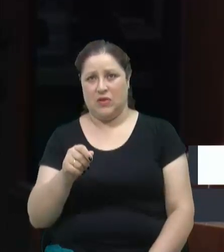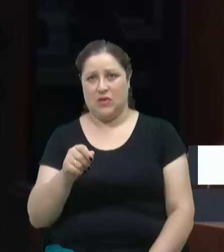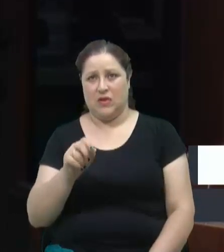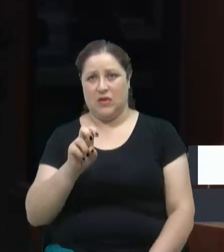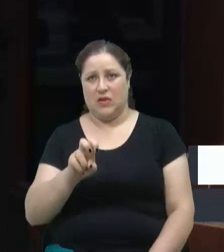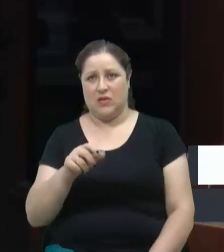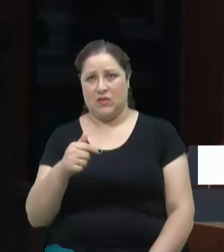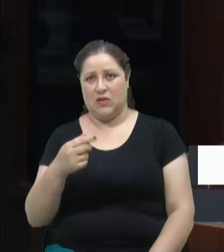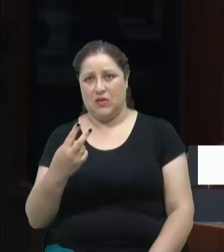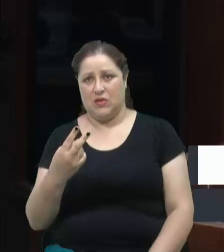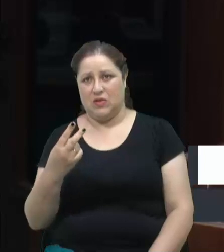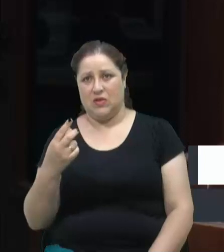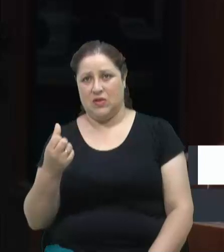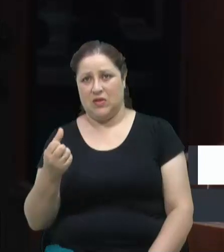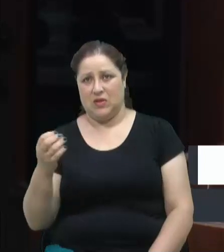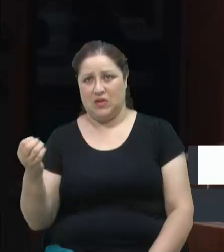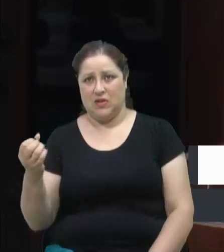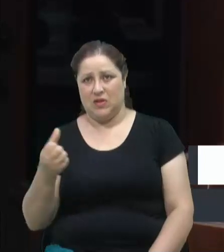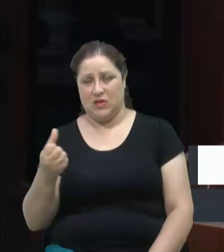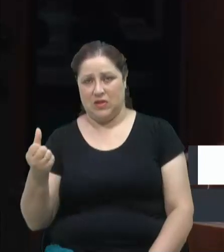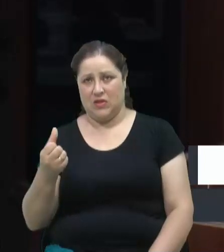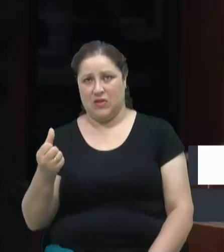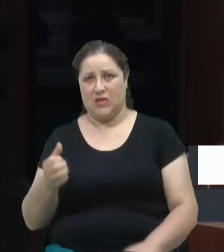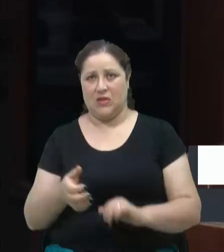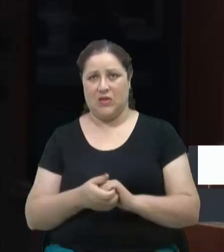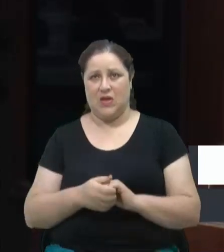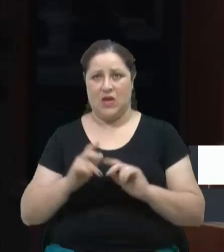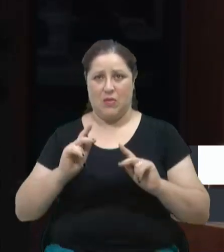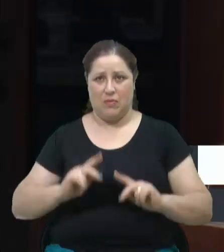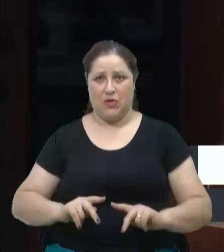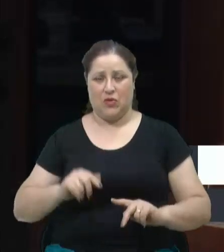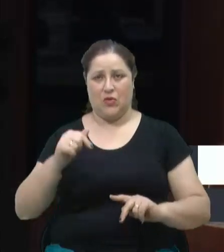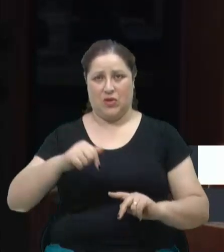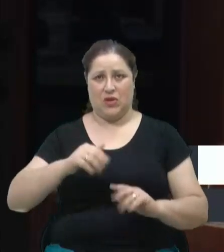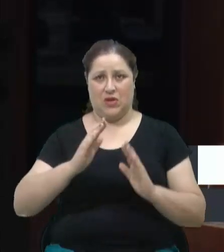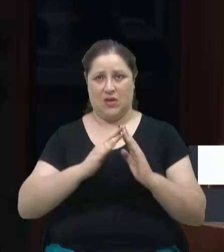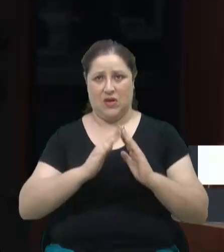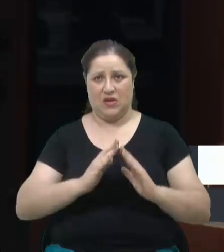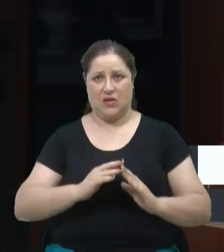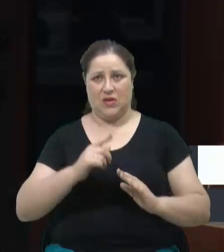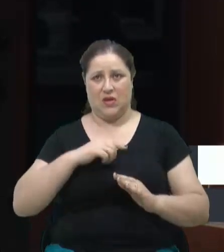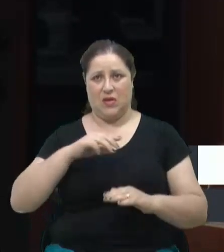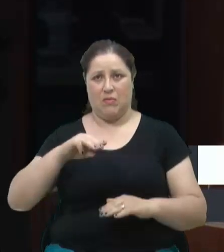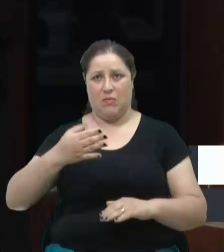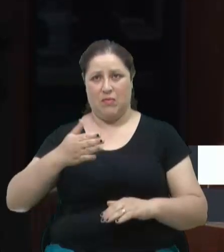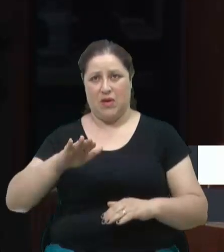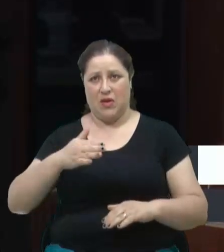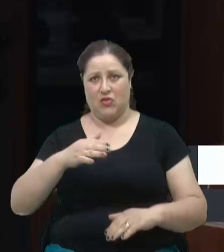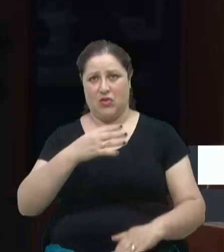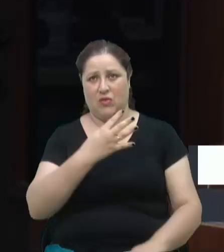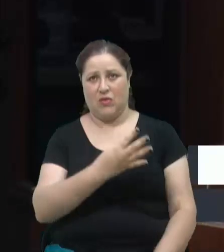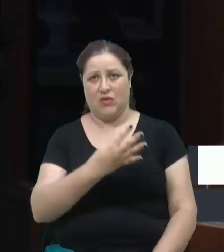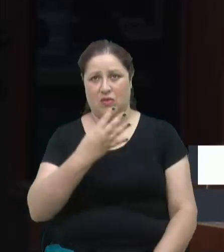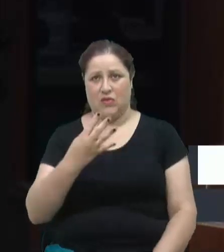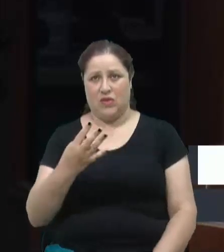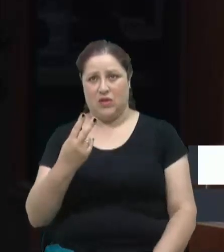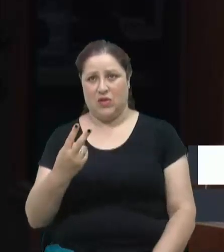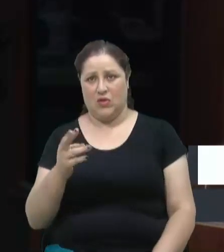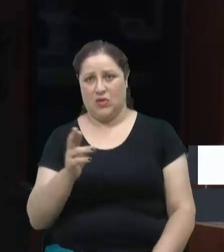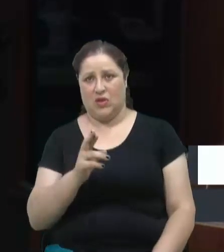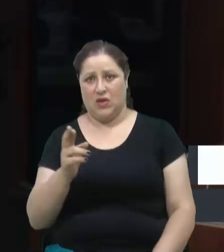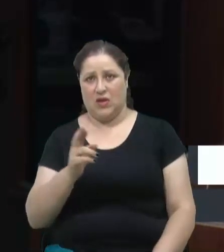231.581.772,66. Para 523.716 habitantes, nossa média é R$ 442.